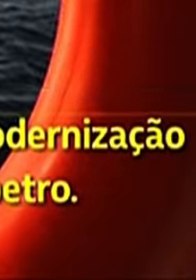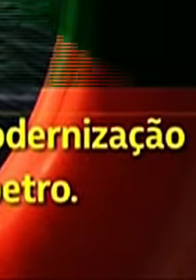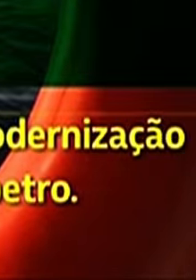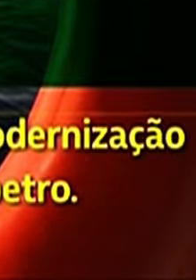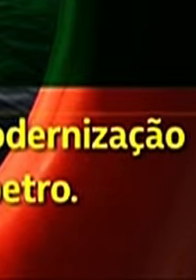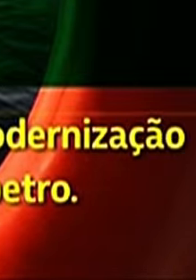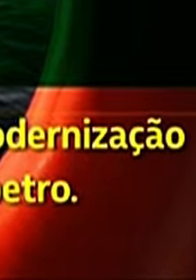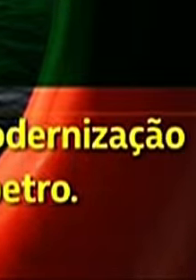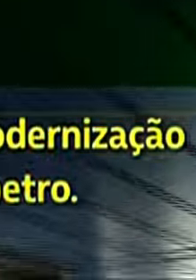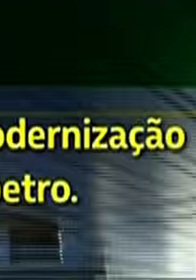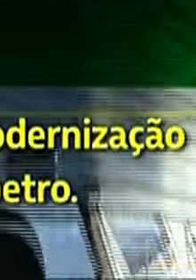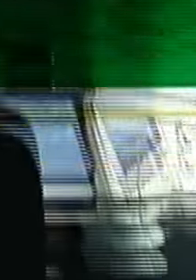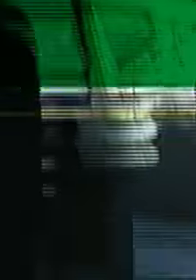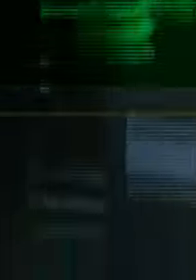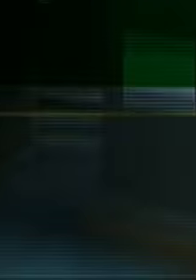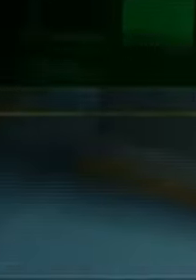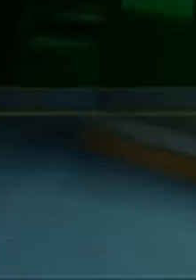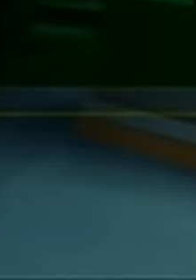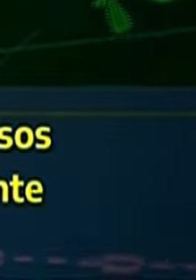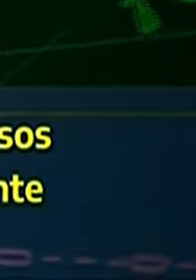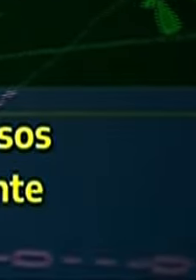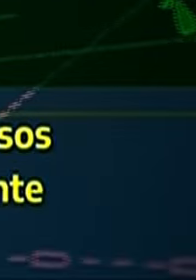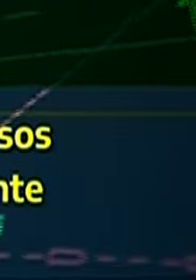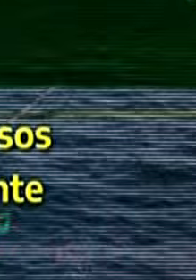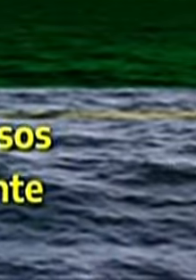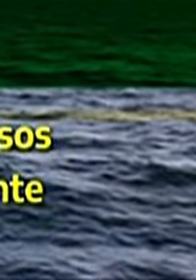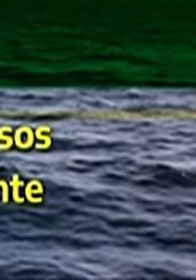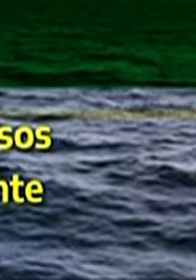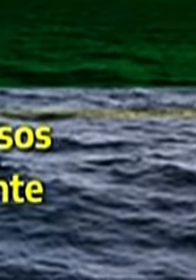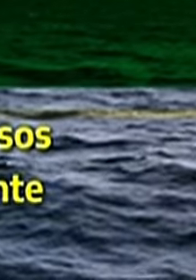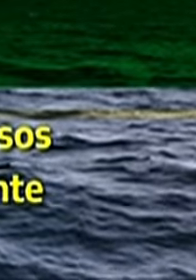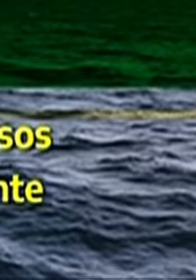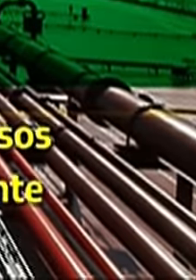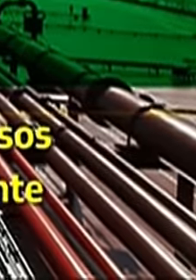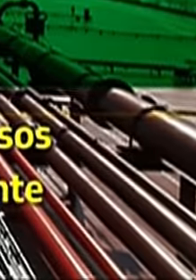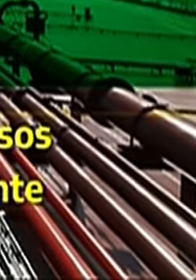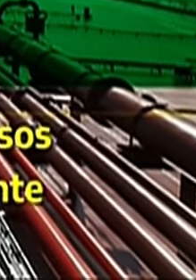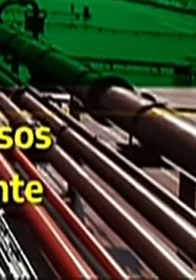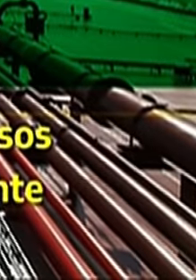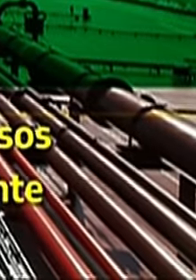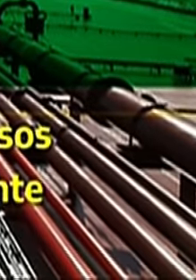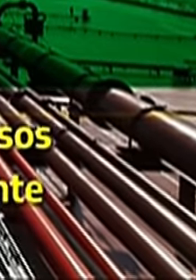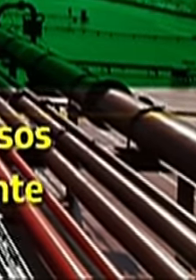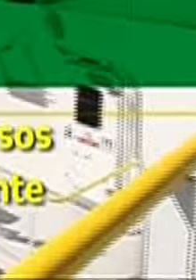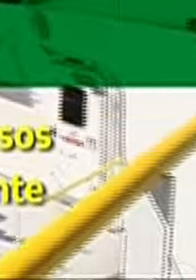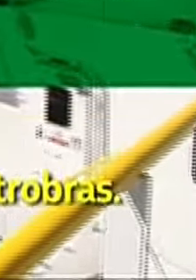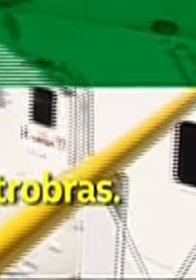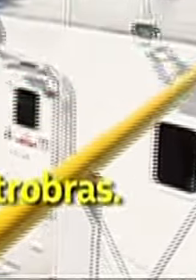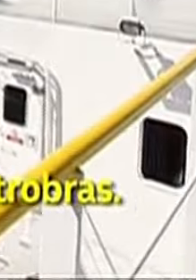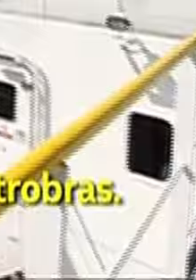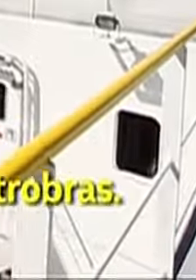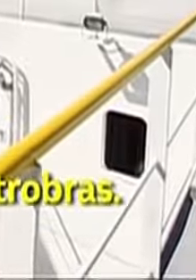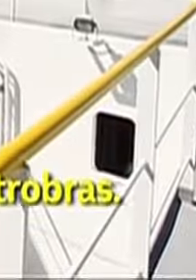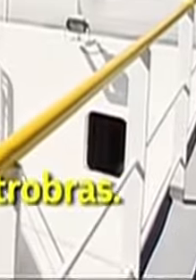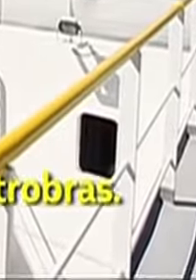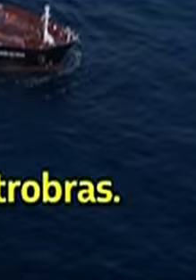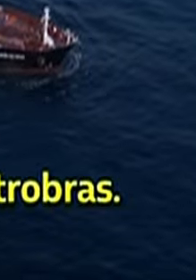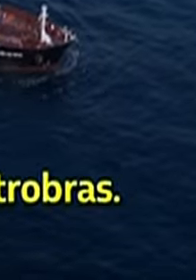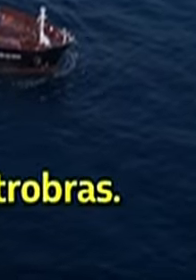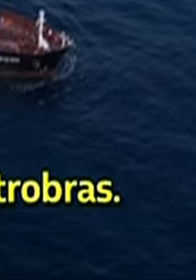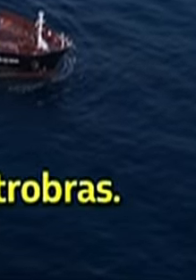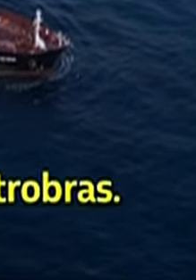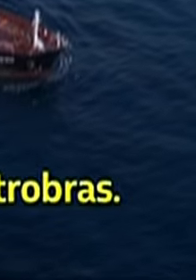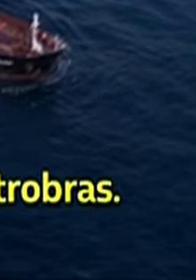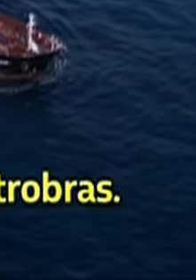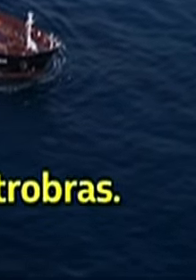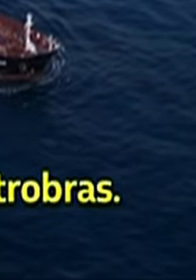da frota da Transpetro. Promef. O programa conta com recursos do Fundo da Marinha Mercante para atender as demandas